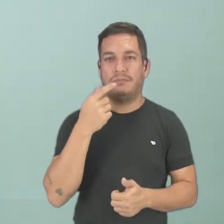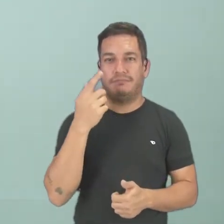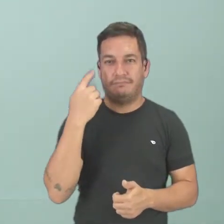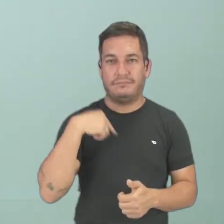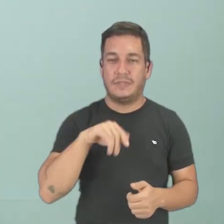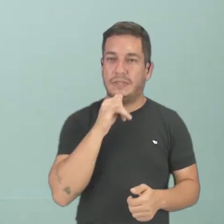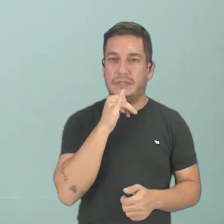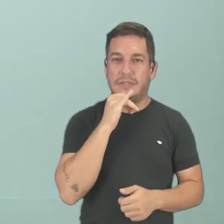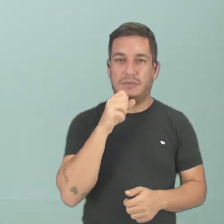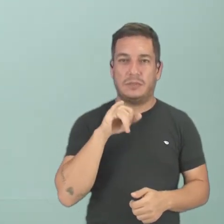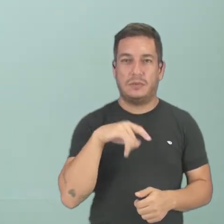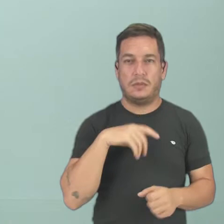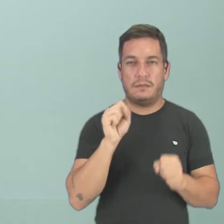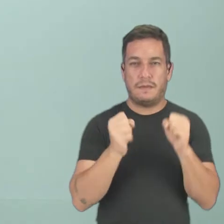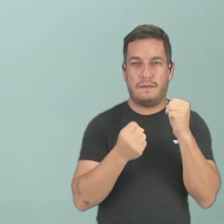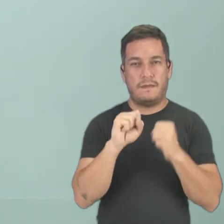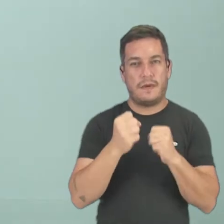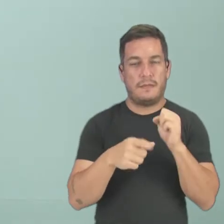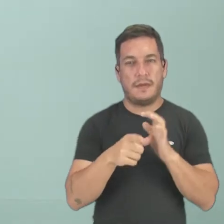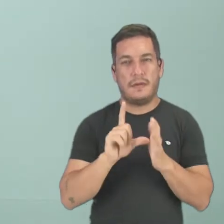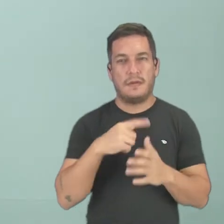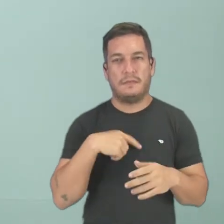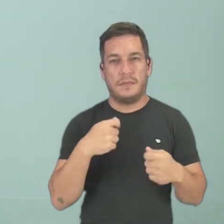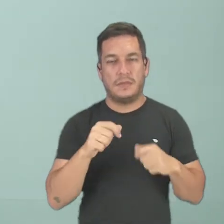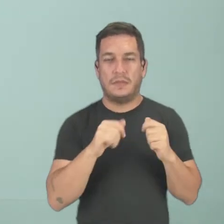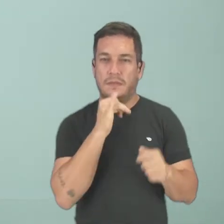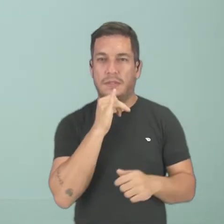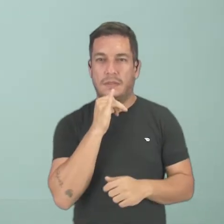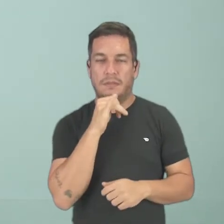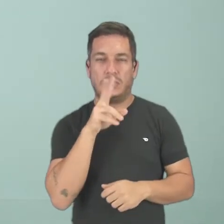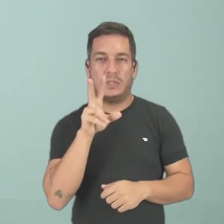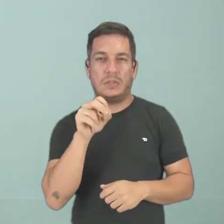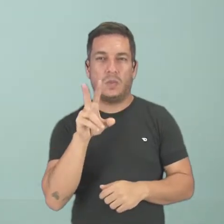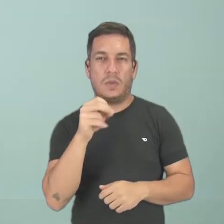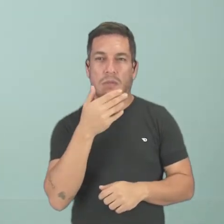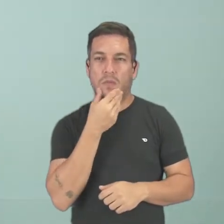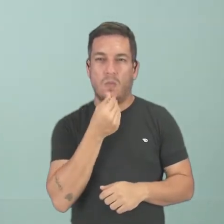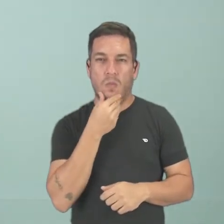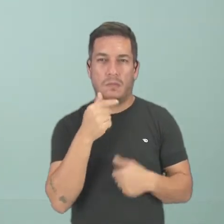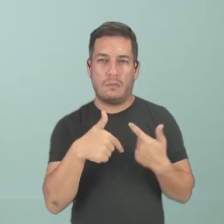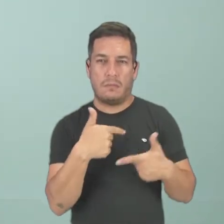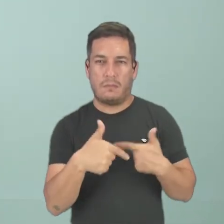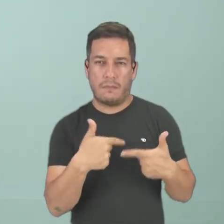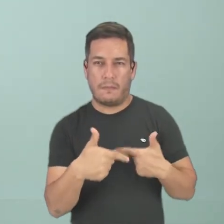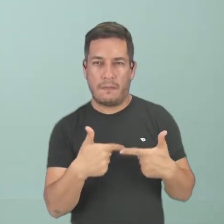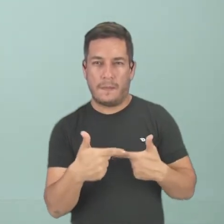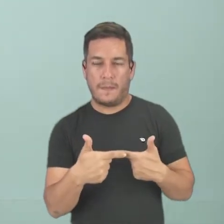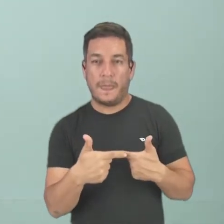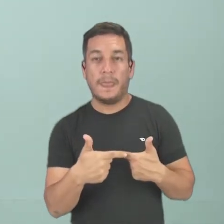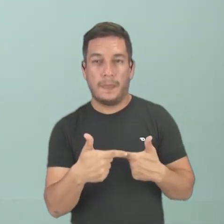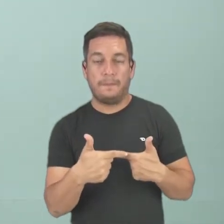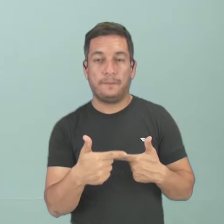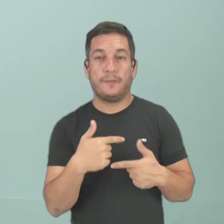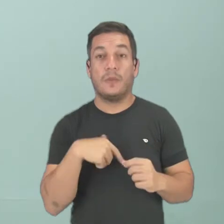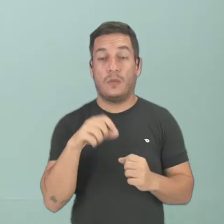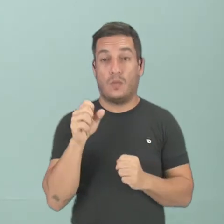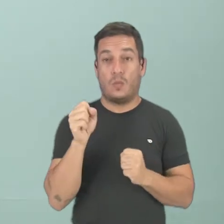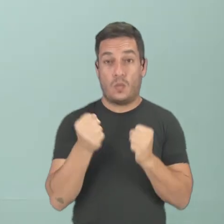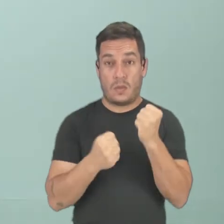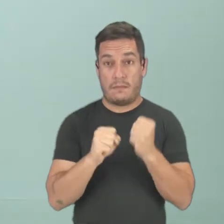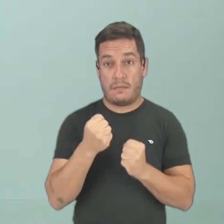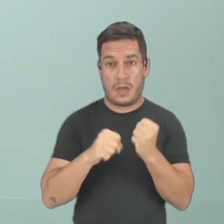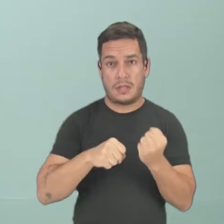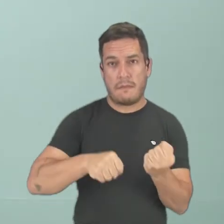tenho uma indústria que antes necessitava, por exemplo, de 50 homens para fazer um serviço, uma máquina